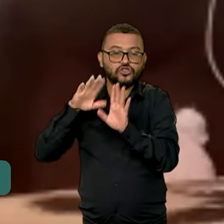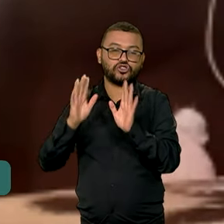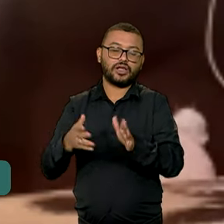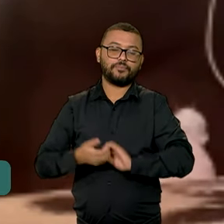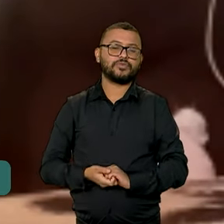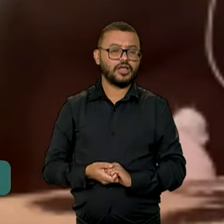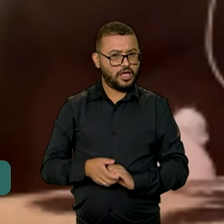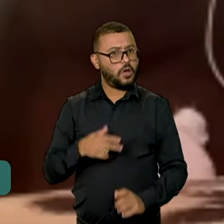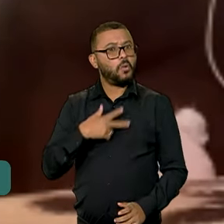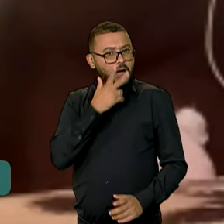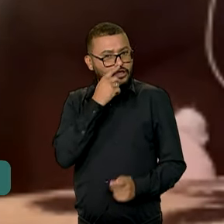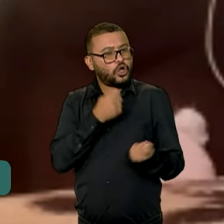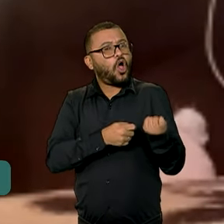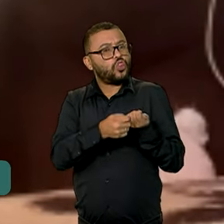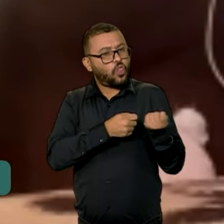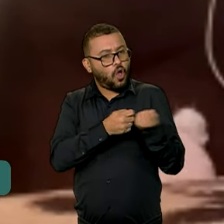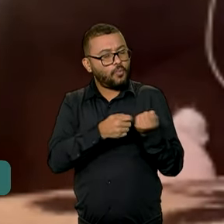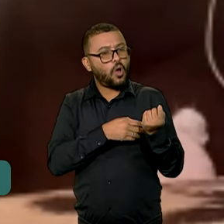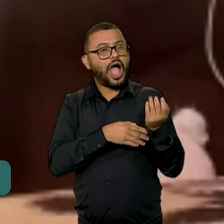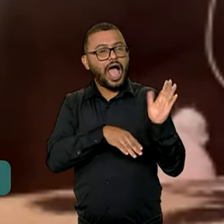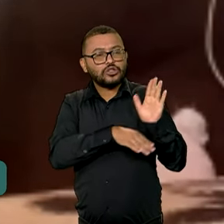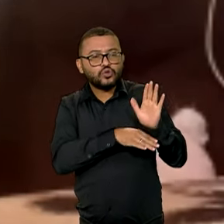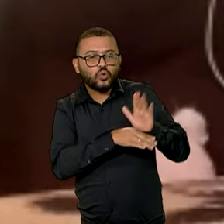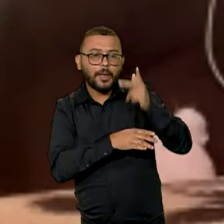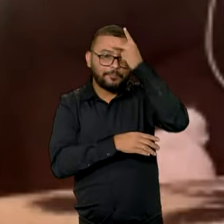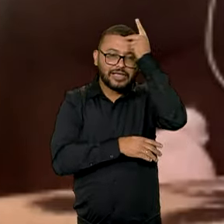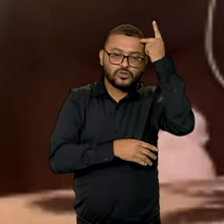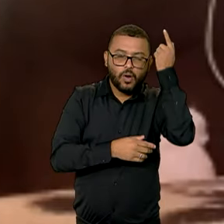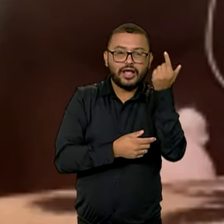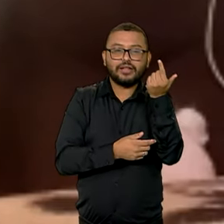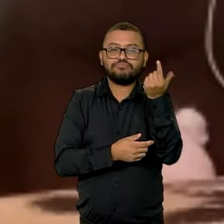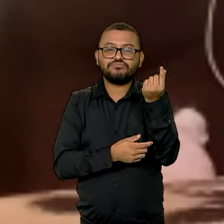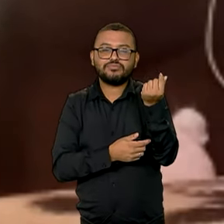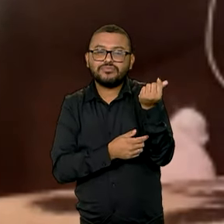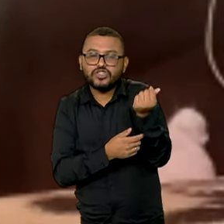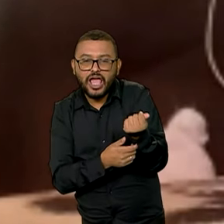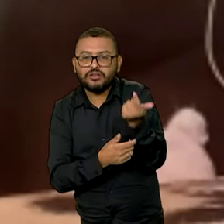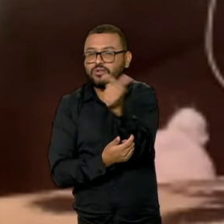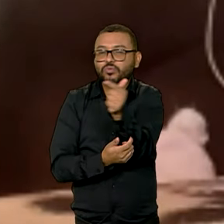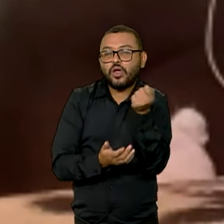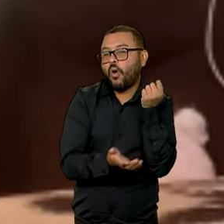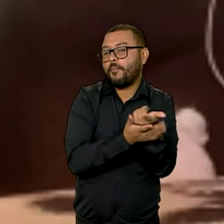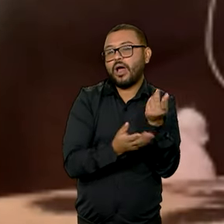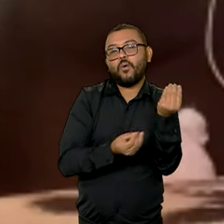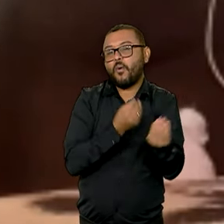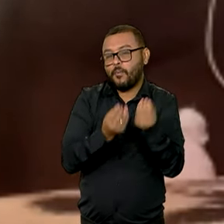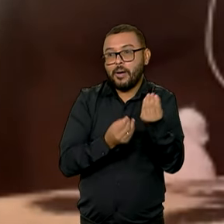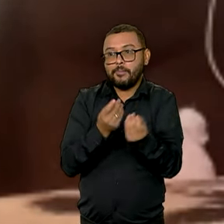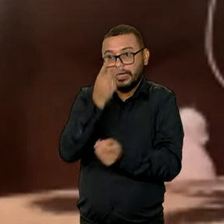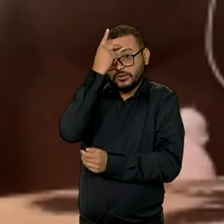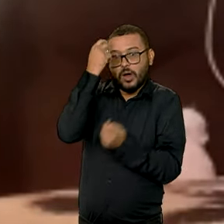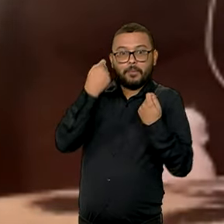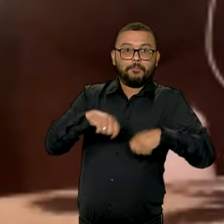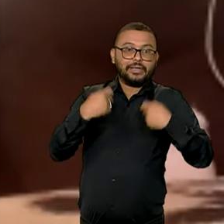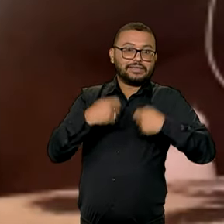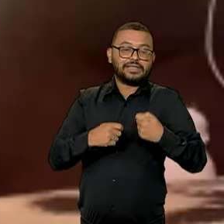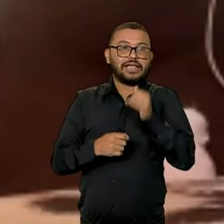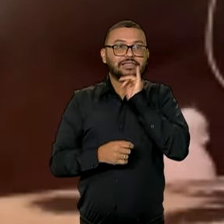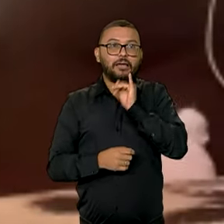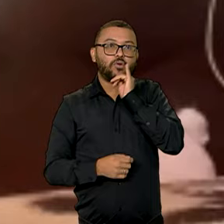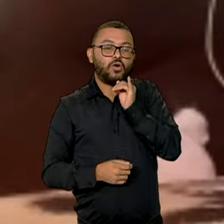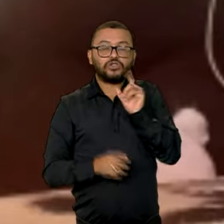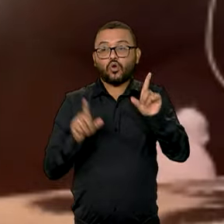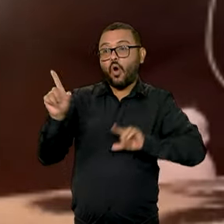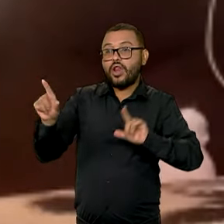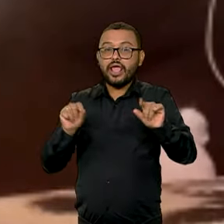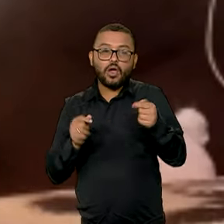acho que é a economia e ajuda muitas pessoas que precisa, que não pode comprar, né? Tem pessoa que não pode comprar, vamos supor, ele vai